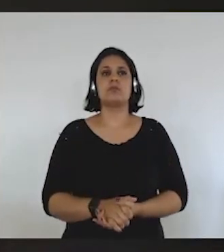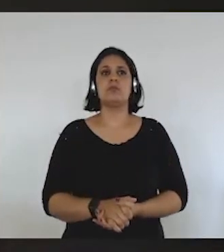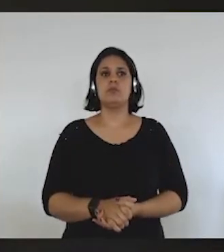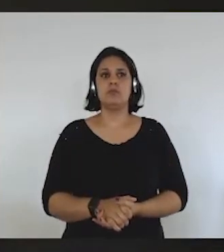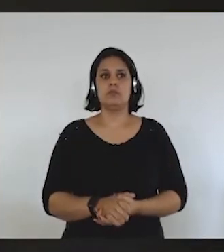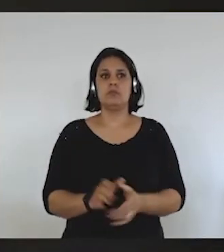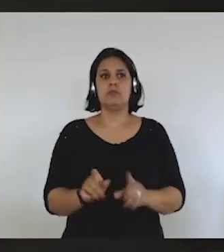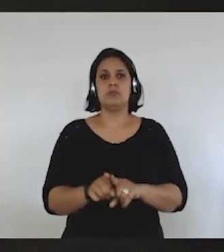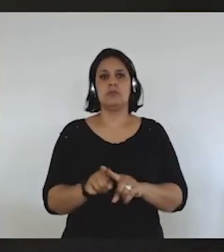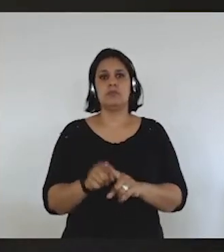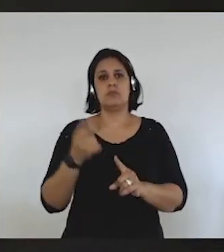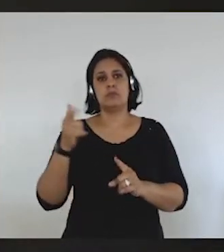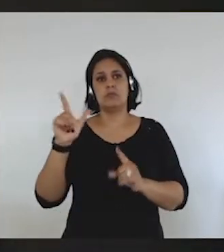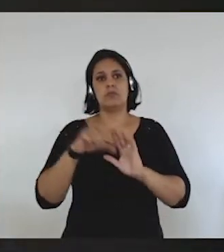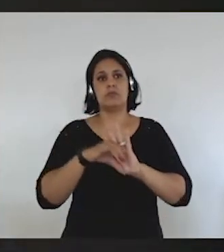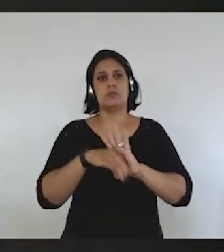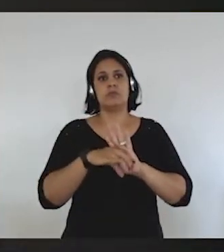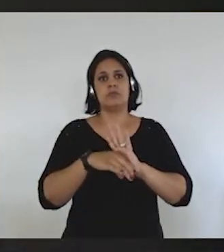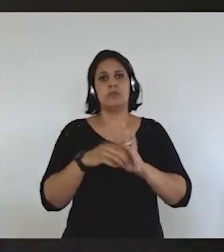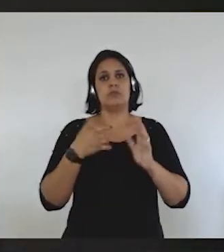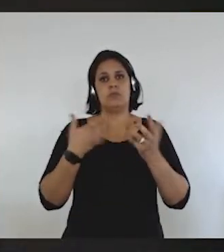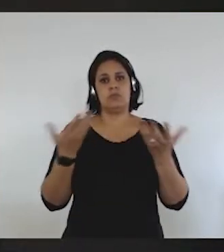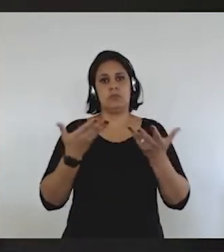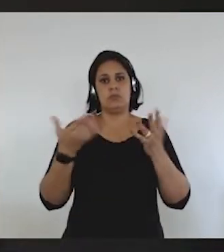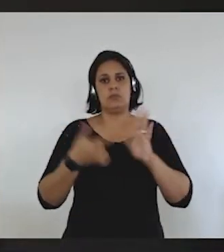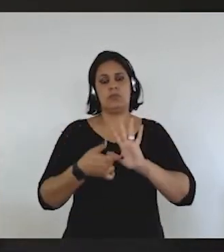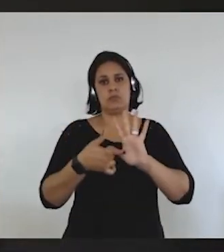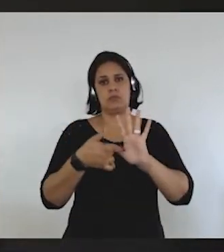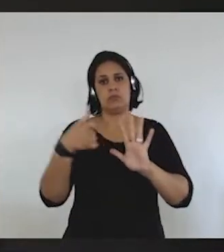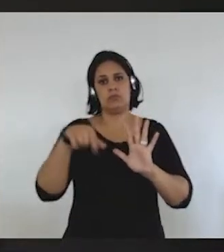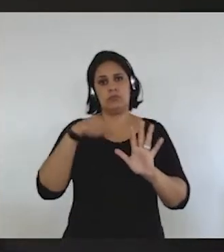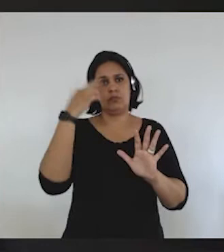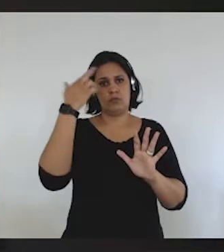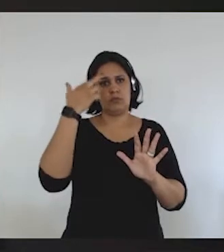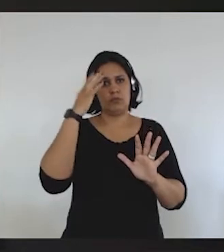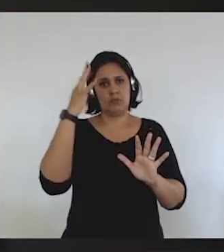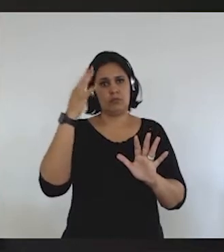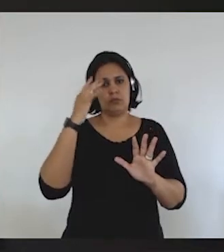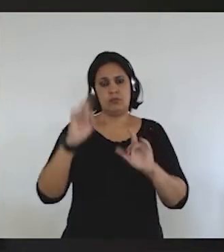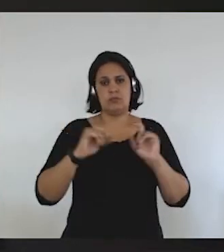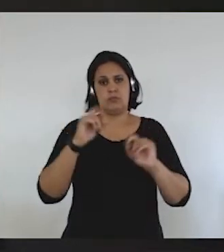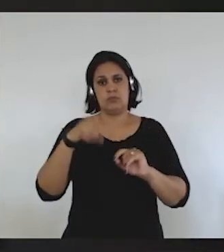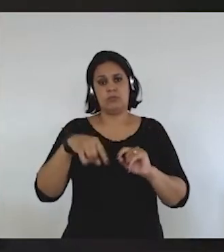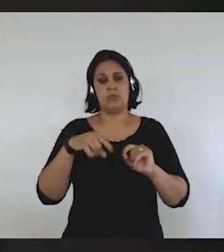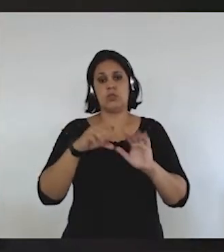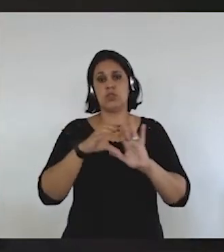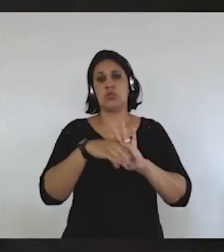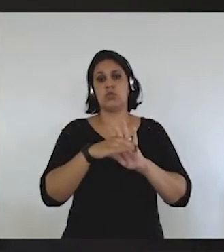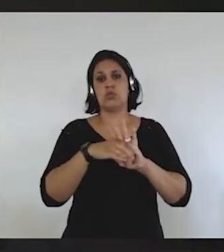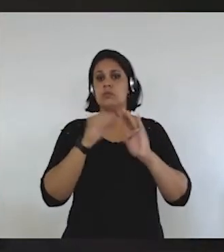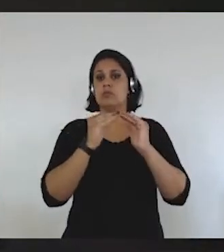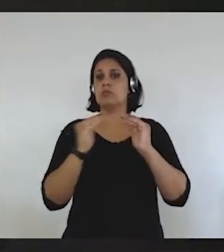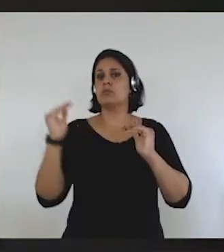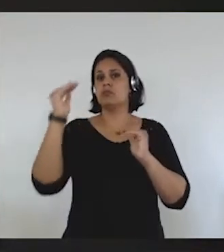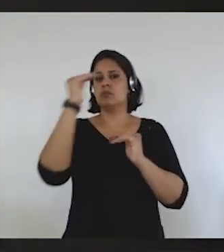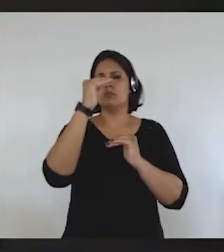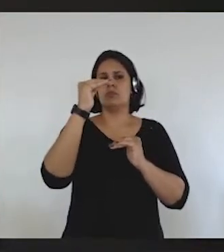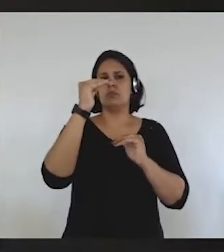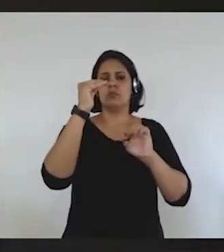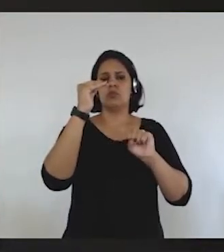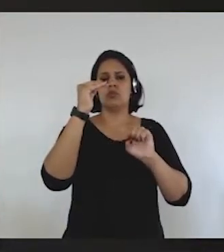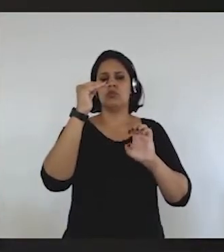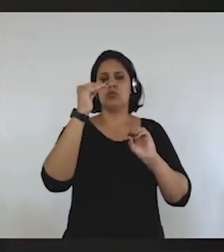outro conceito que eu queria também trazer aqui para a gente refletir é o próprio conceito de soberania e